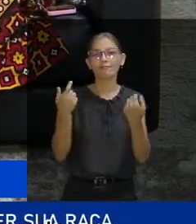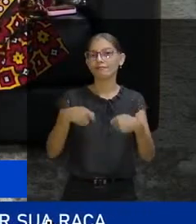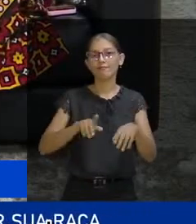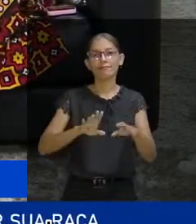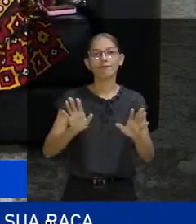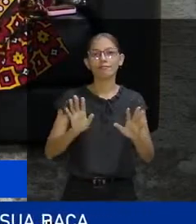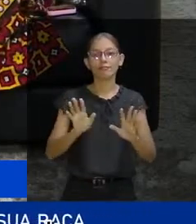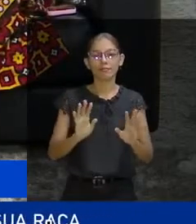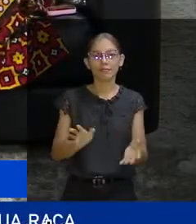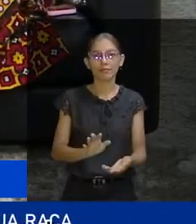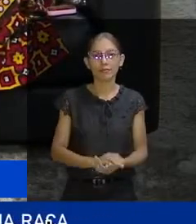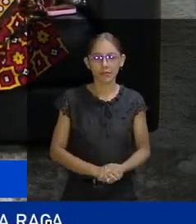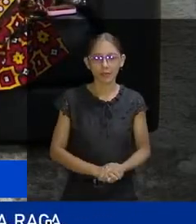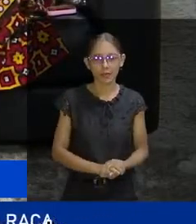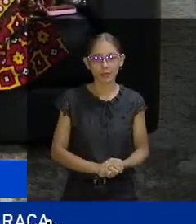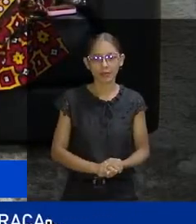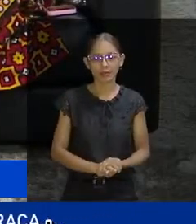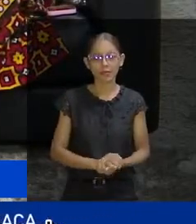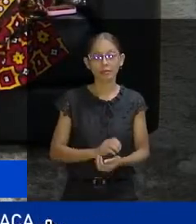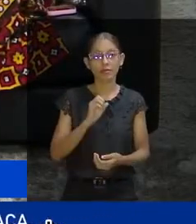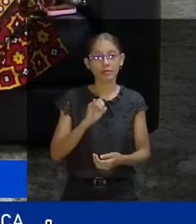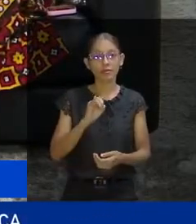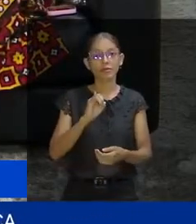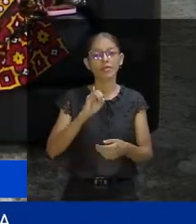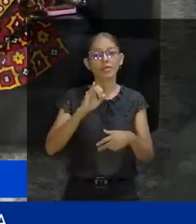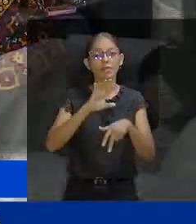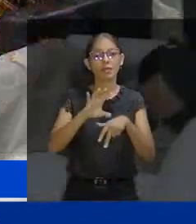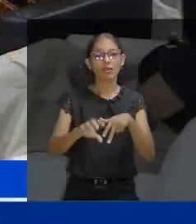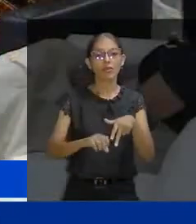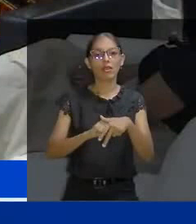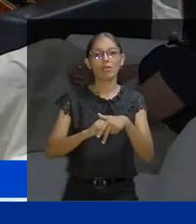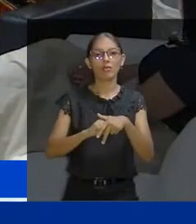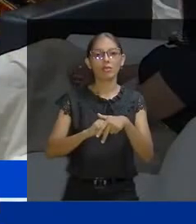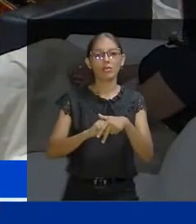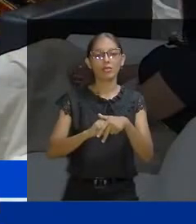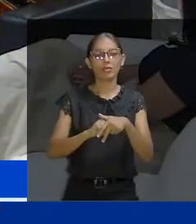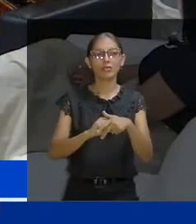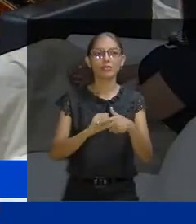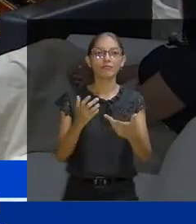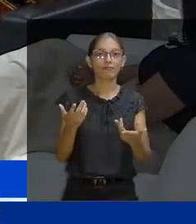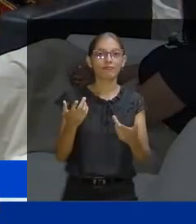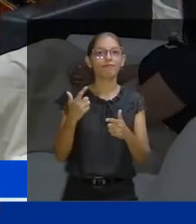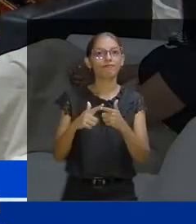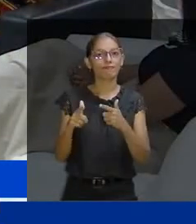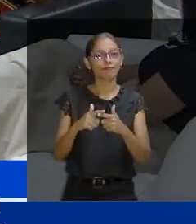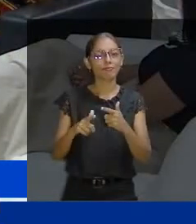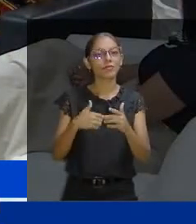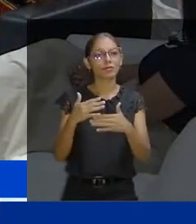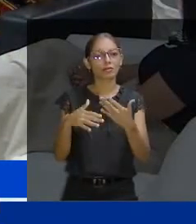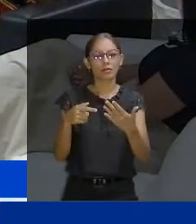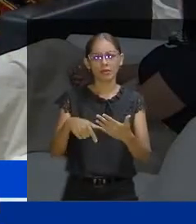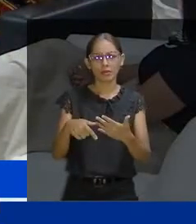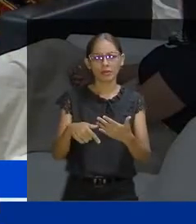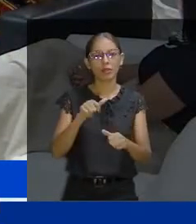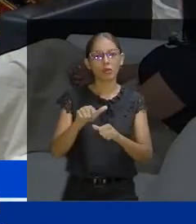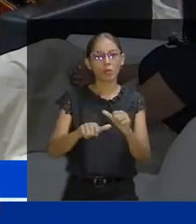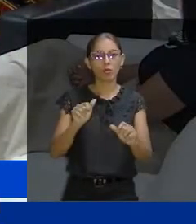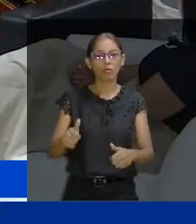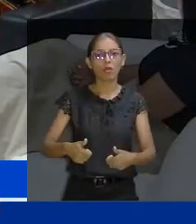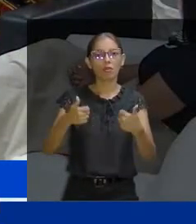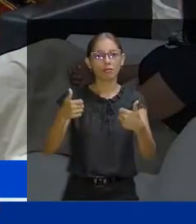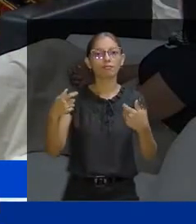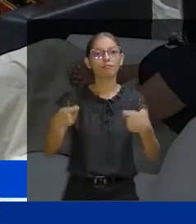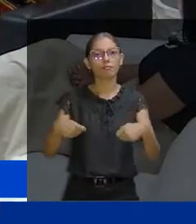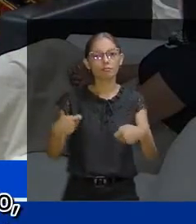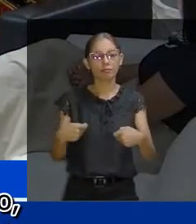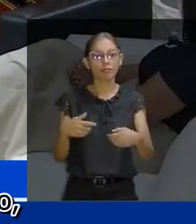o TSE já disse, quando há uma fraude, cai todo mundo. Eu não quero isso. Eu quero ver as eleições no Amapá darem certo, como sempre